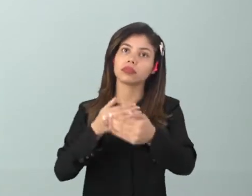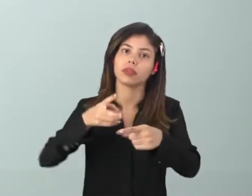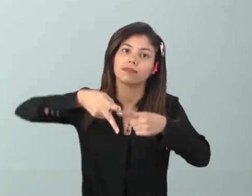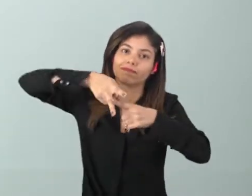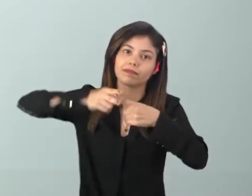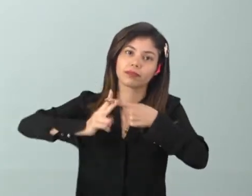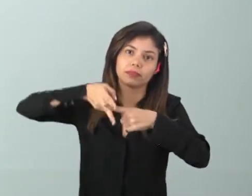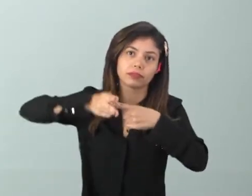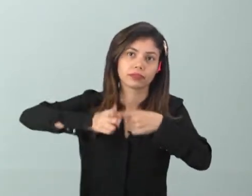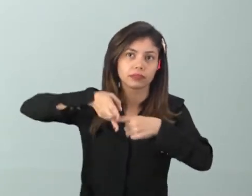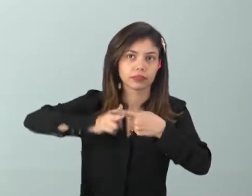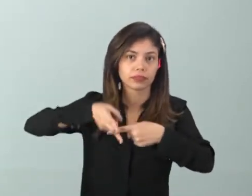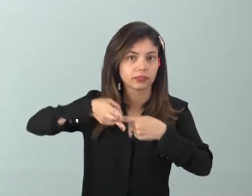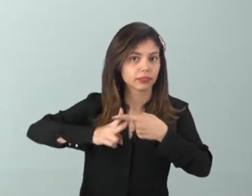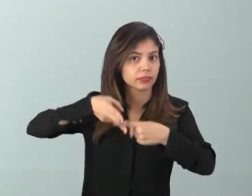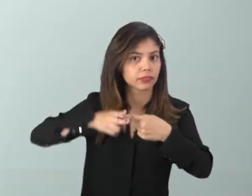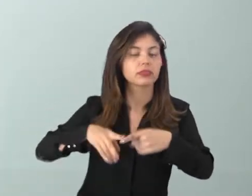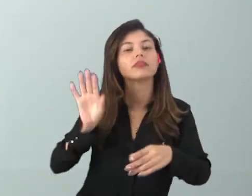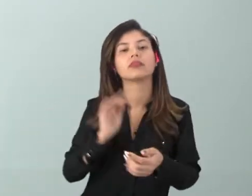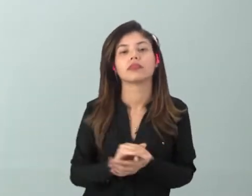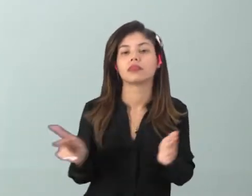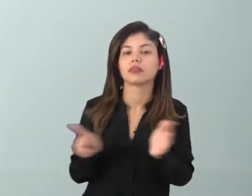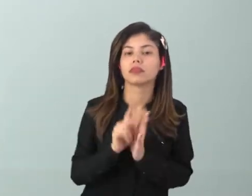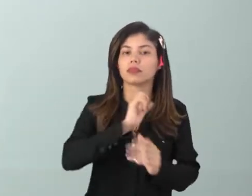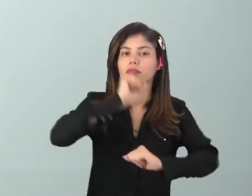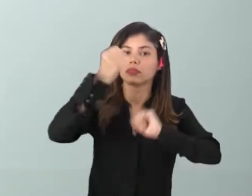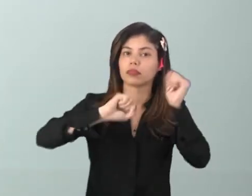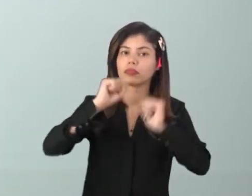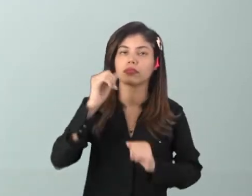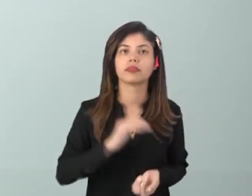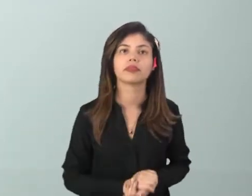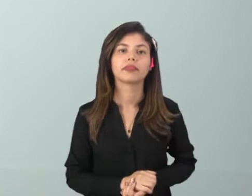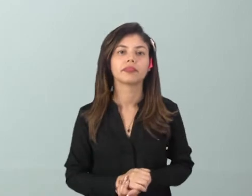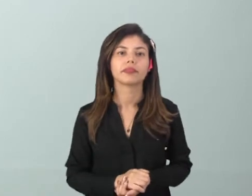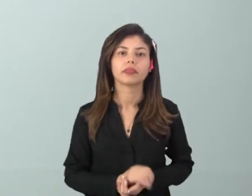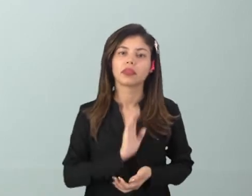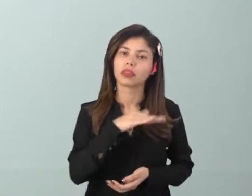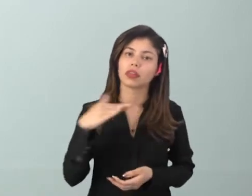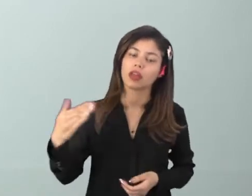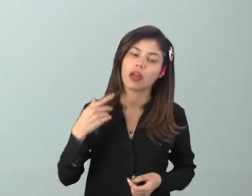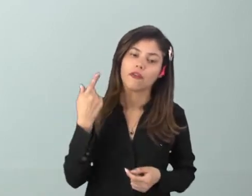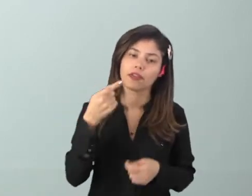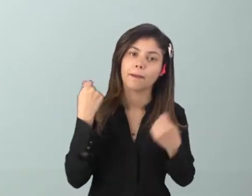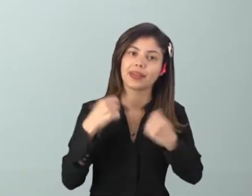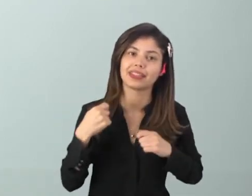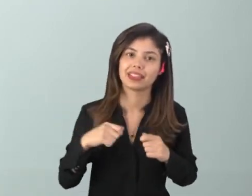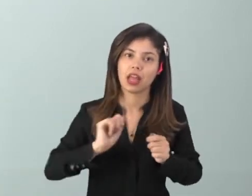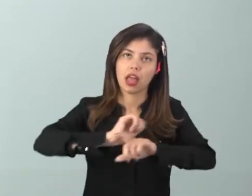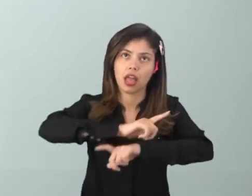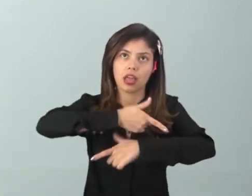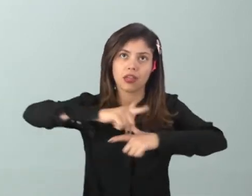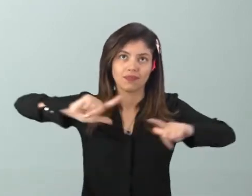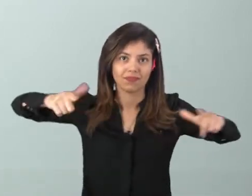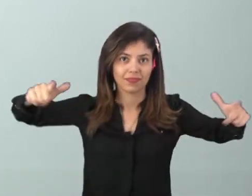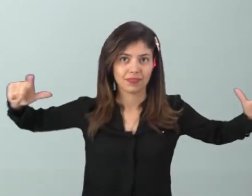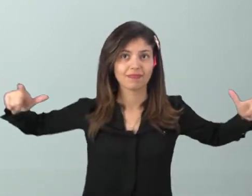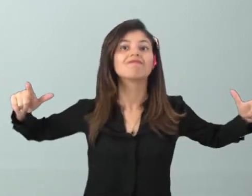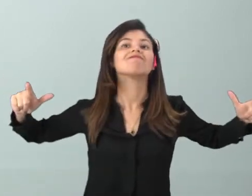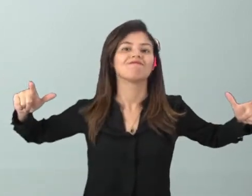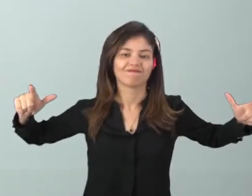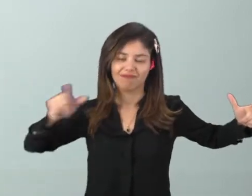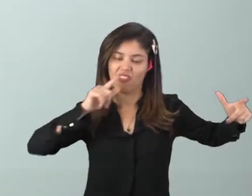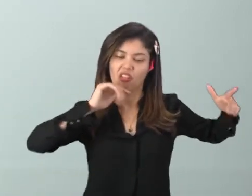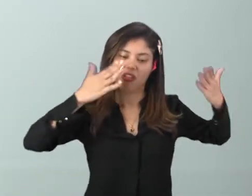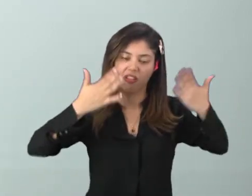a instalação, durante a construção das usinas hidrelétricas, tá? Então, para você construir uma hidrelétrica, você tem que alagar áreas